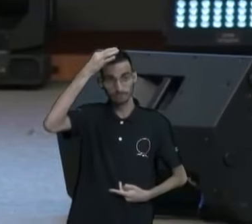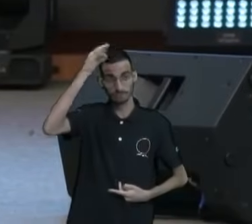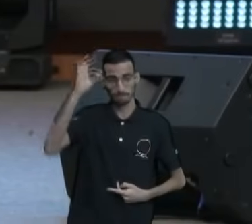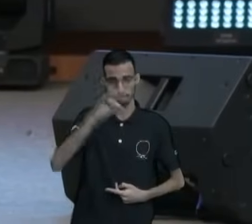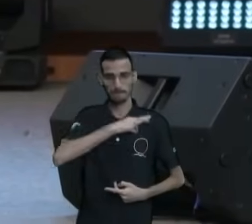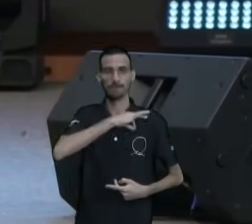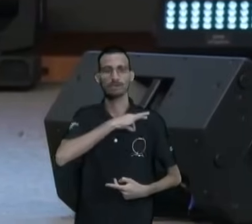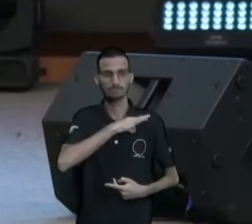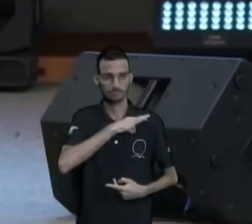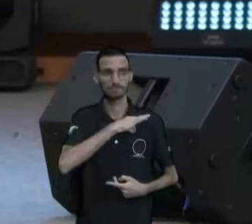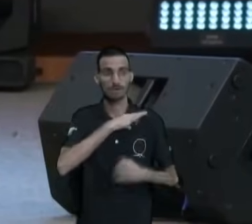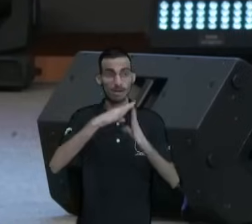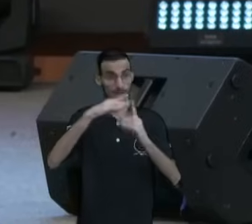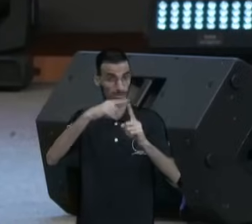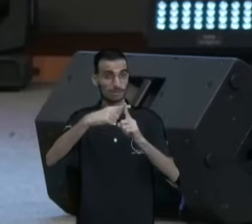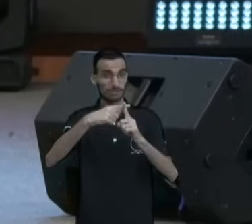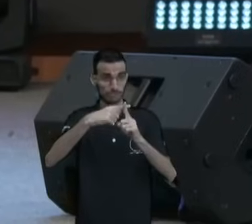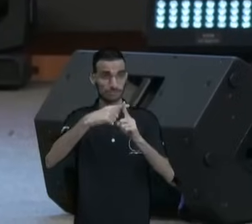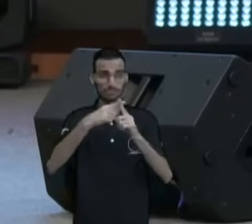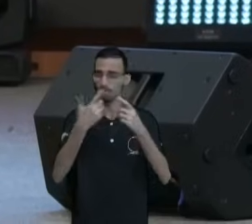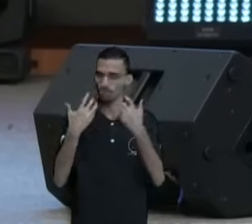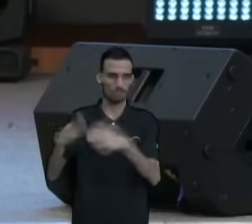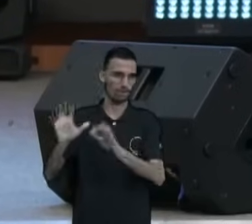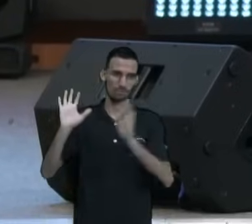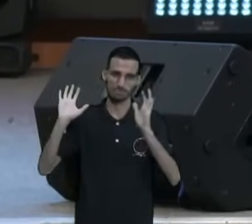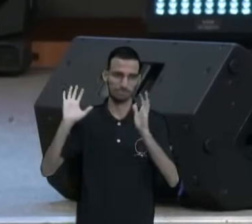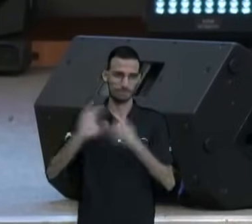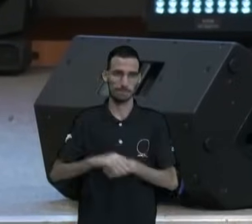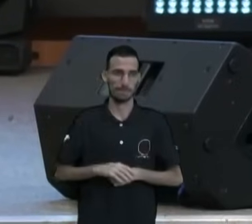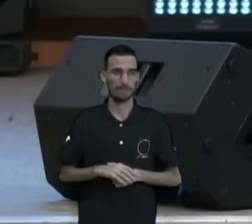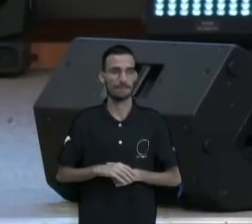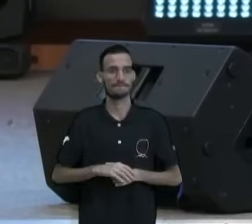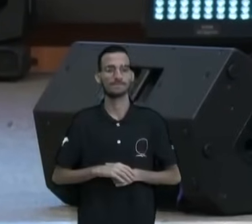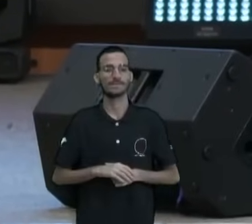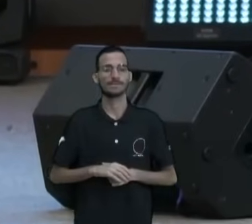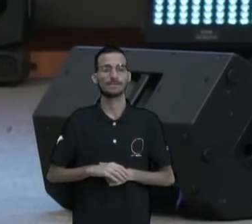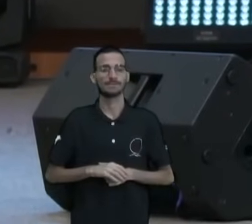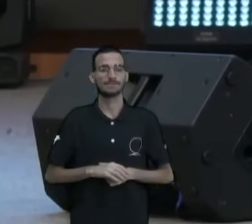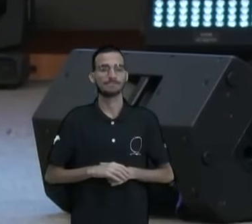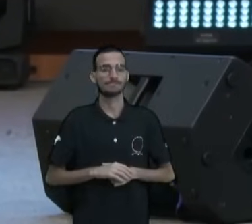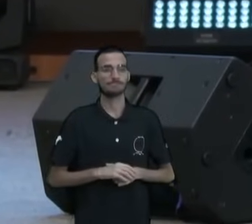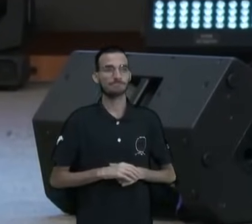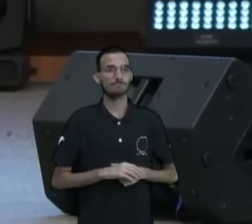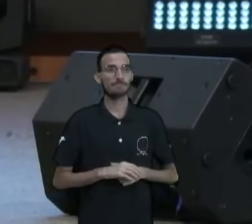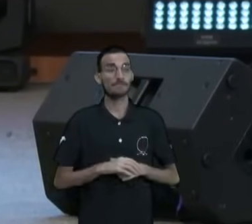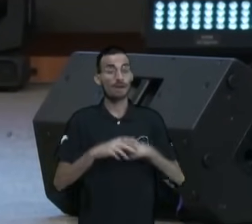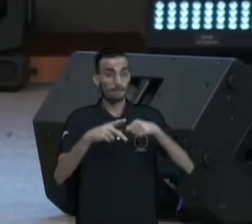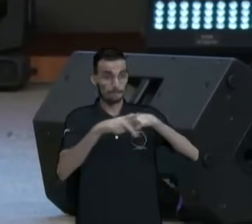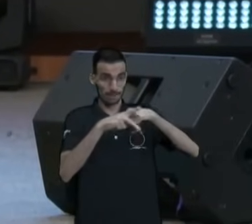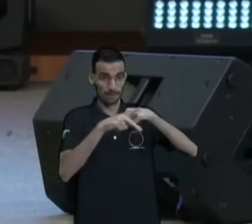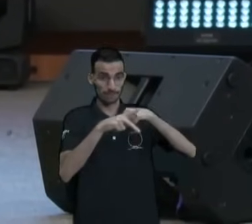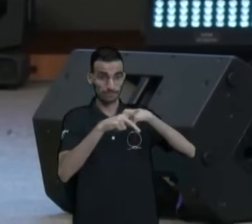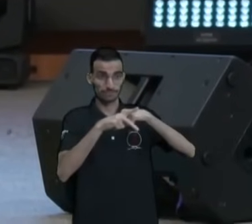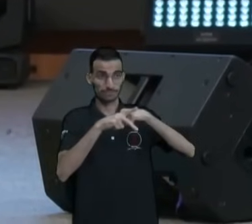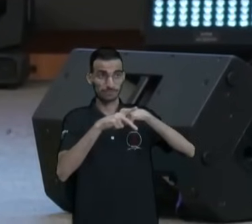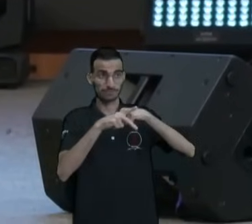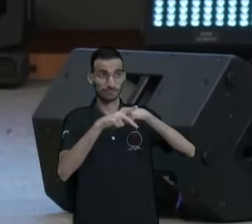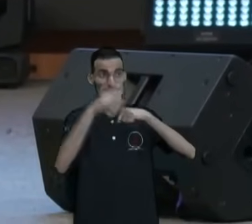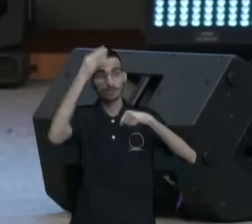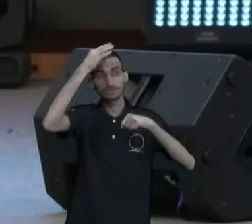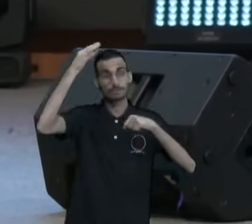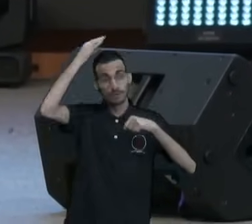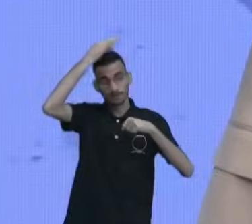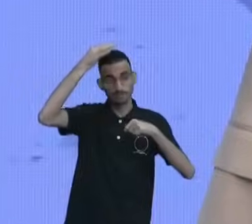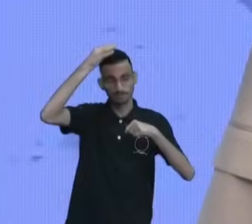Pedro e João Jesus já era assunto os céus o espírito santo já tinha sido derramado Por que Pedro e João subiram a Hora Nona a hora da